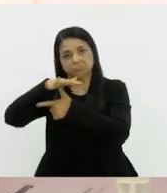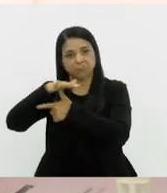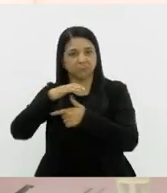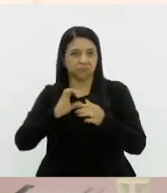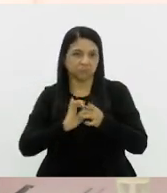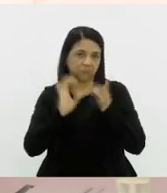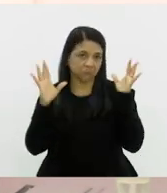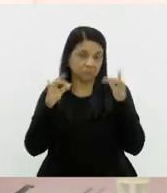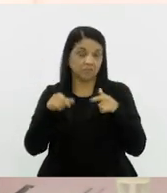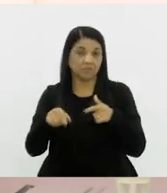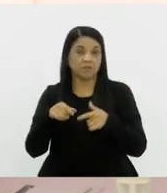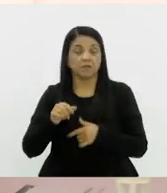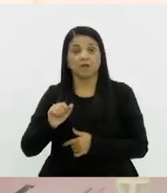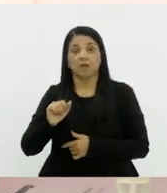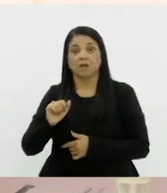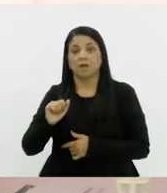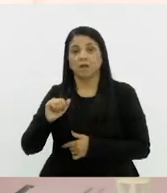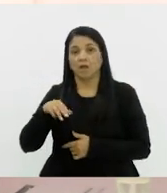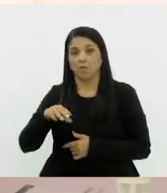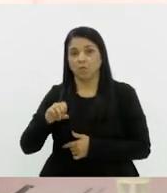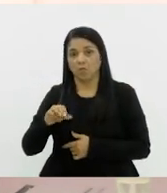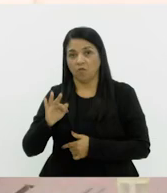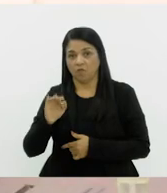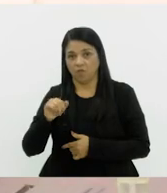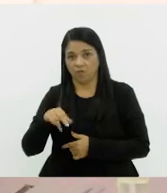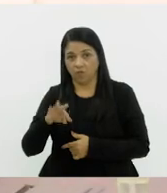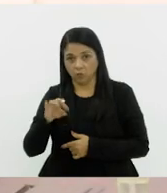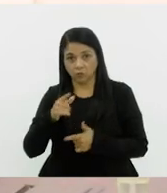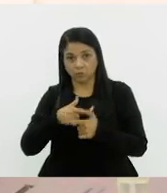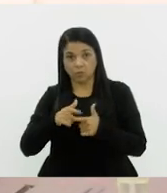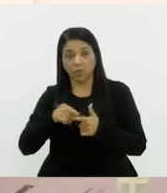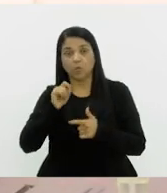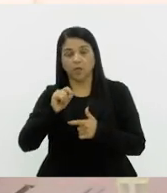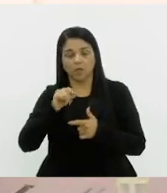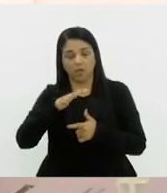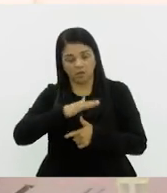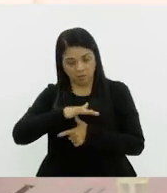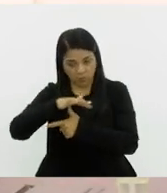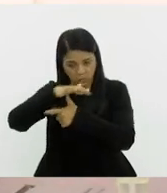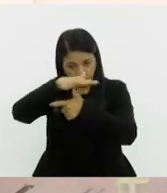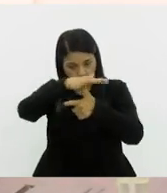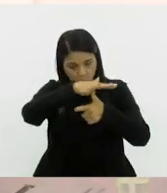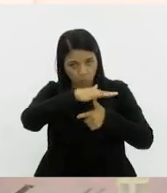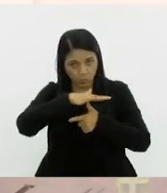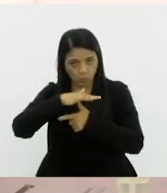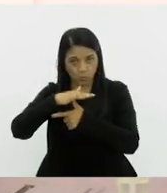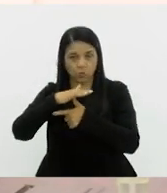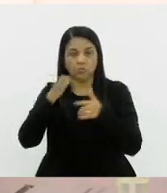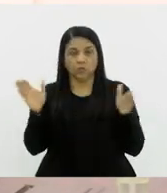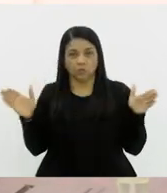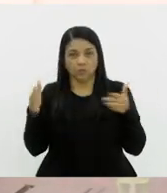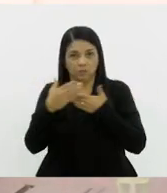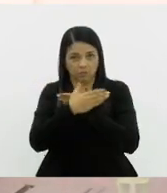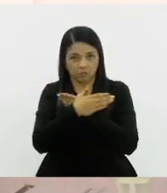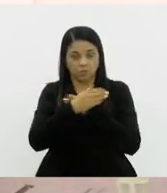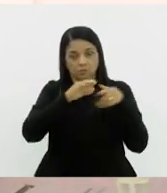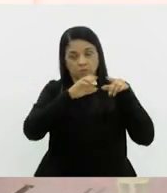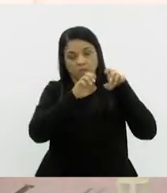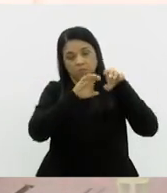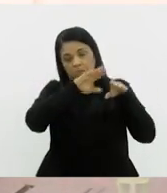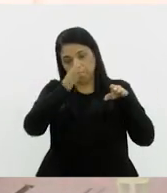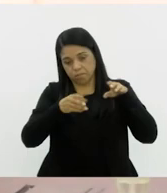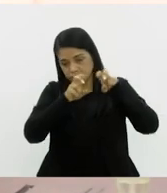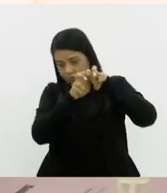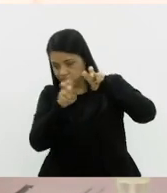A questão da Mofonte é uma só. Enquanto os voos de circunnavegação do Cristo Redentor e Corcovado não